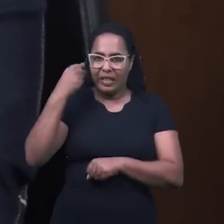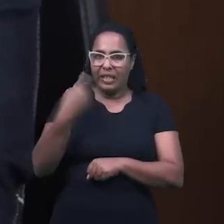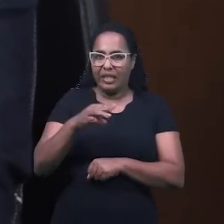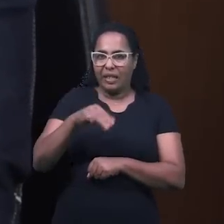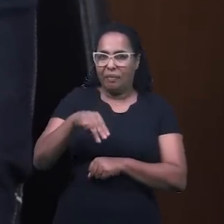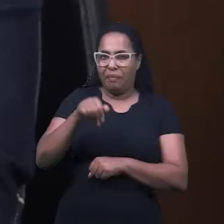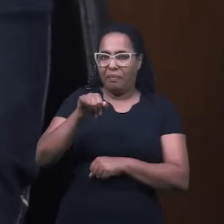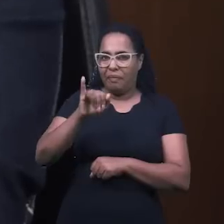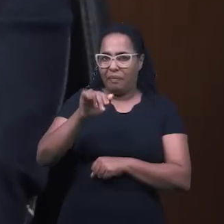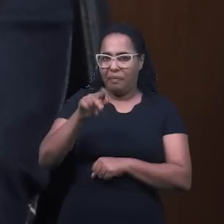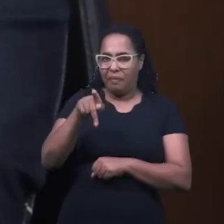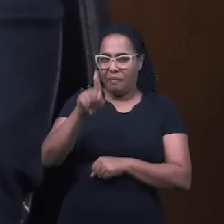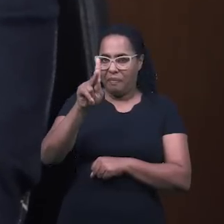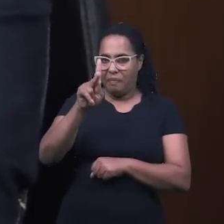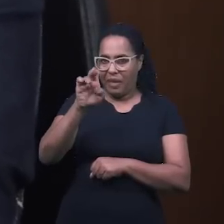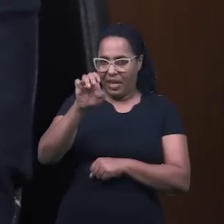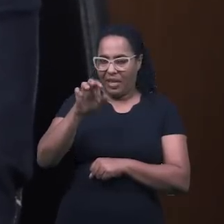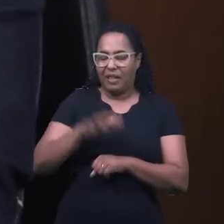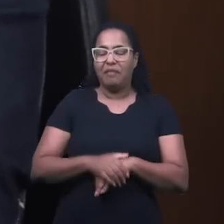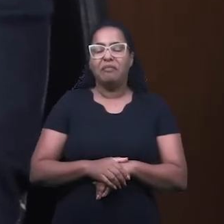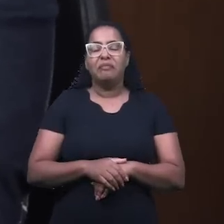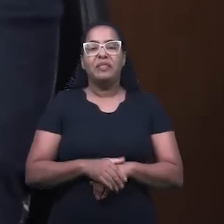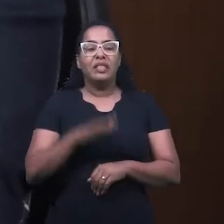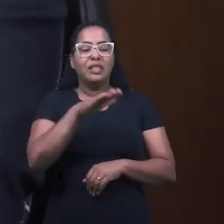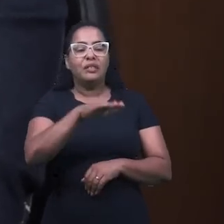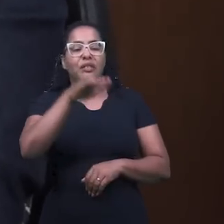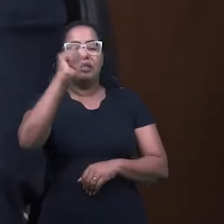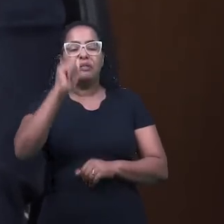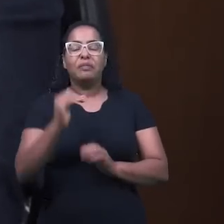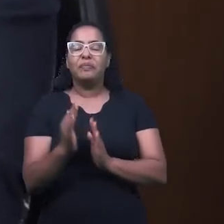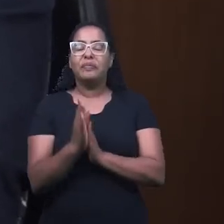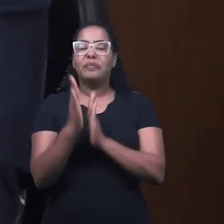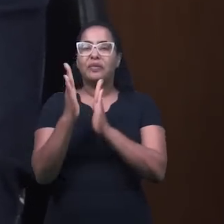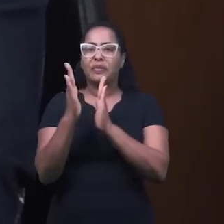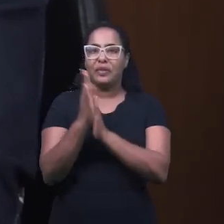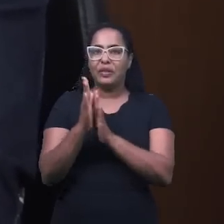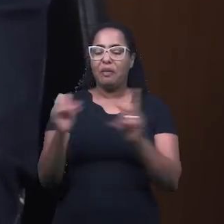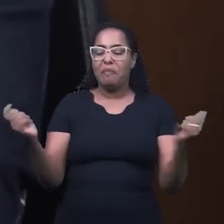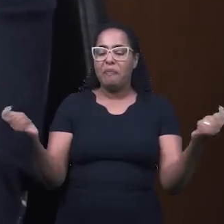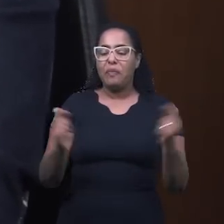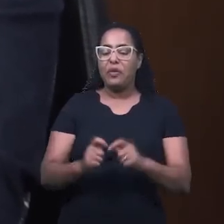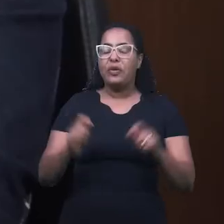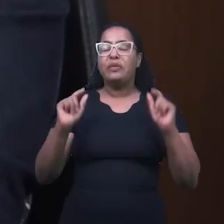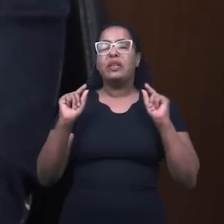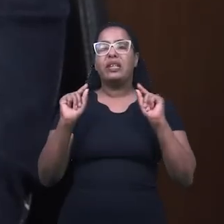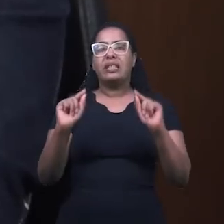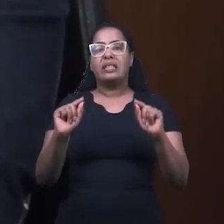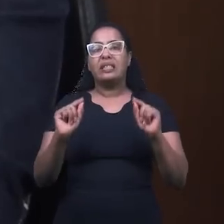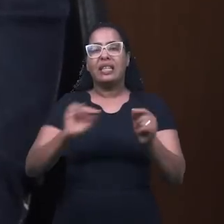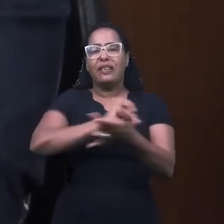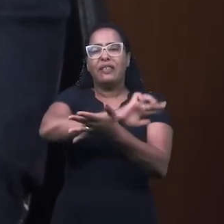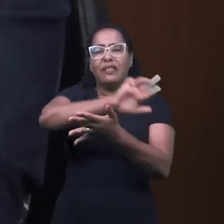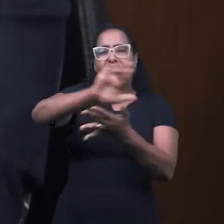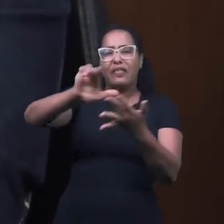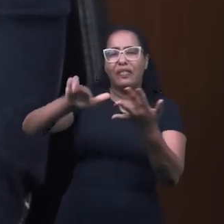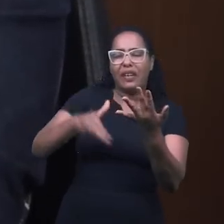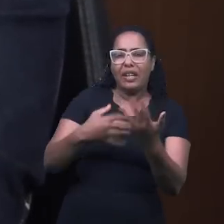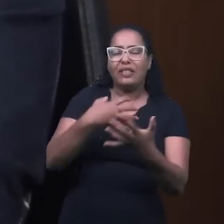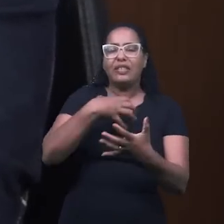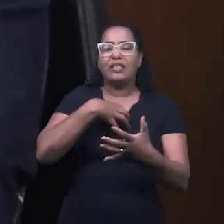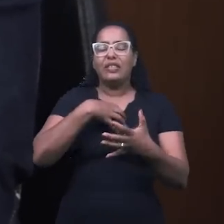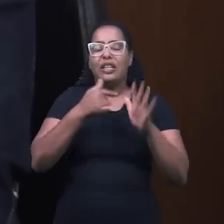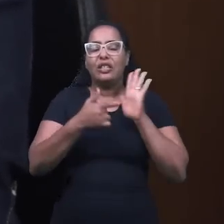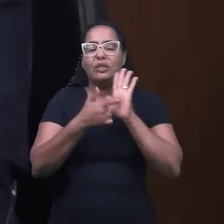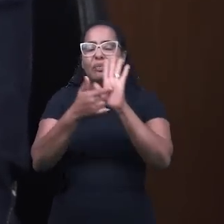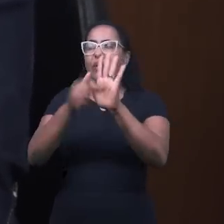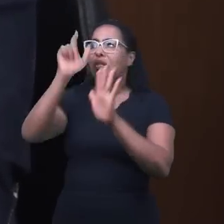da Mike, com o chamado dela. Né? E o chamado para o louvor possibilitou a ela